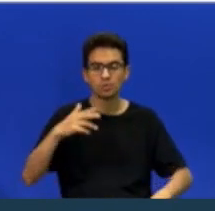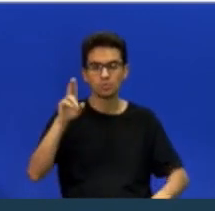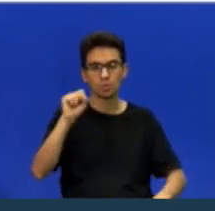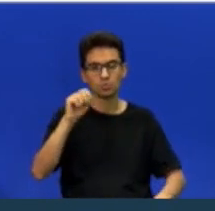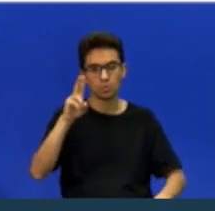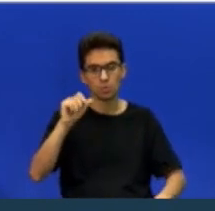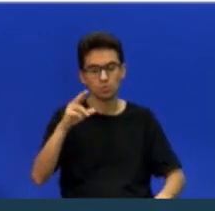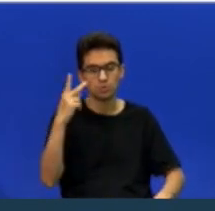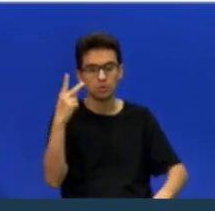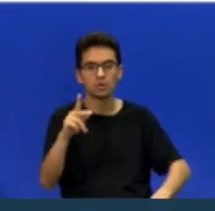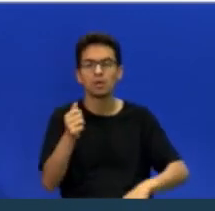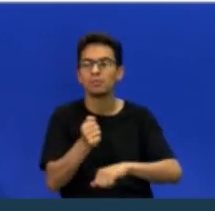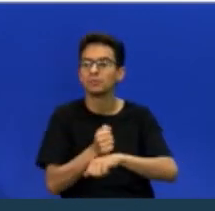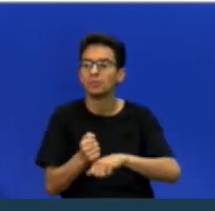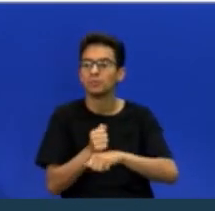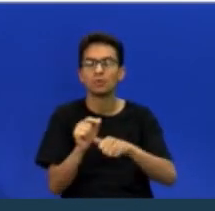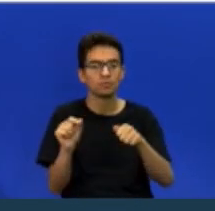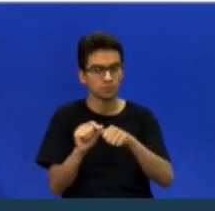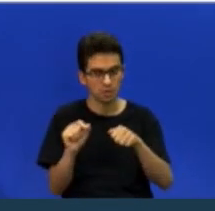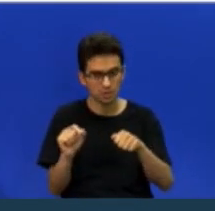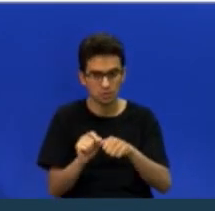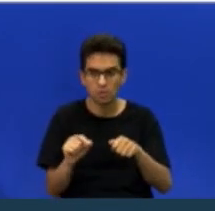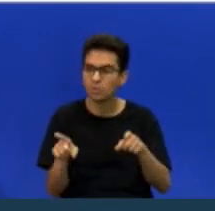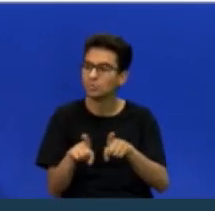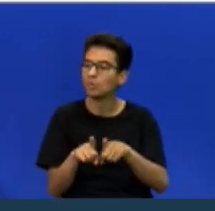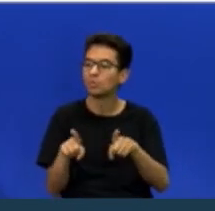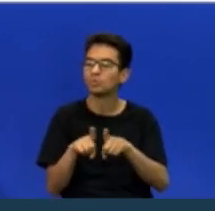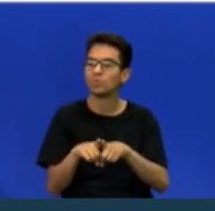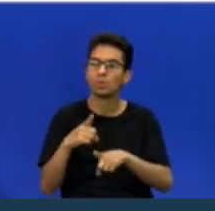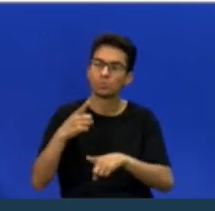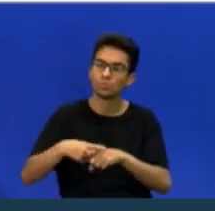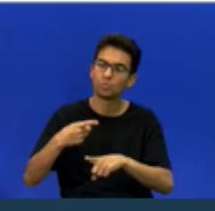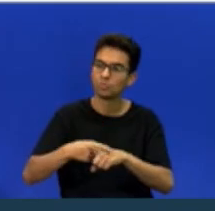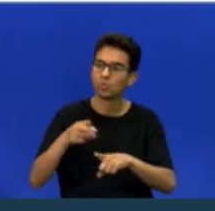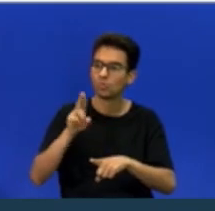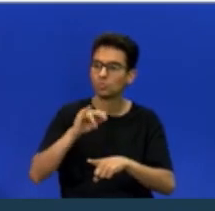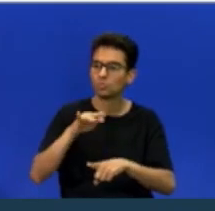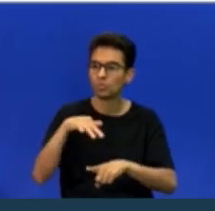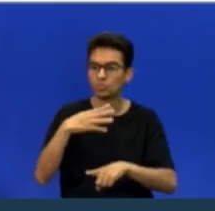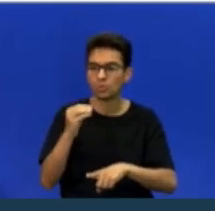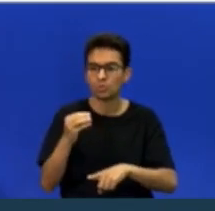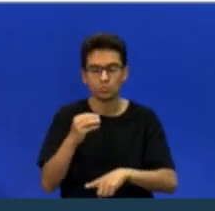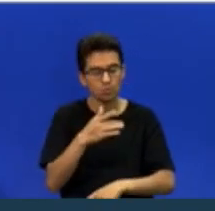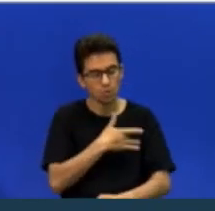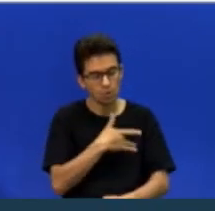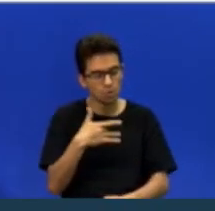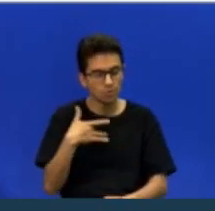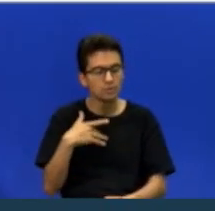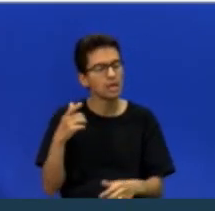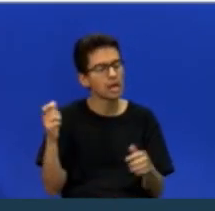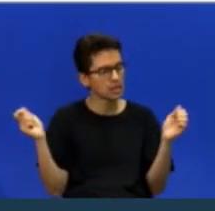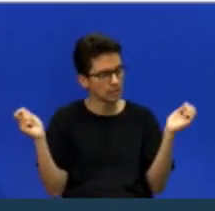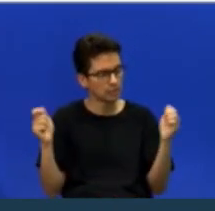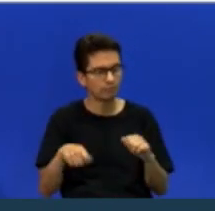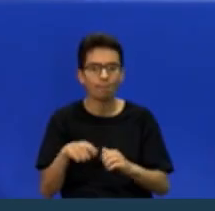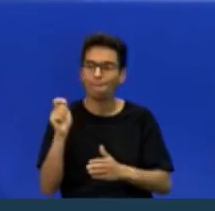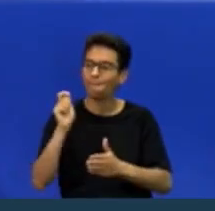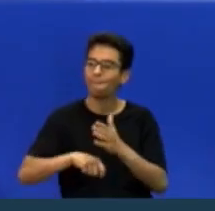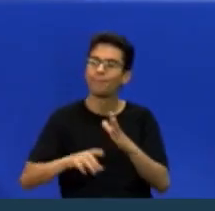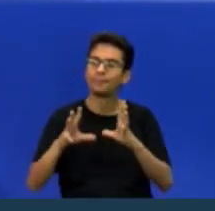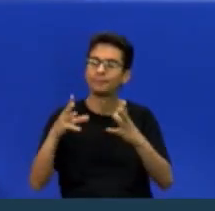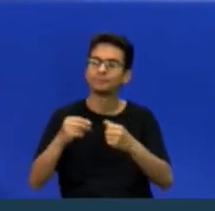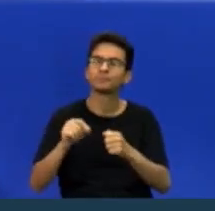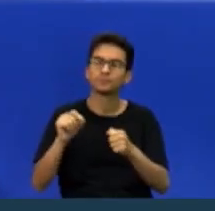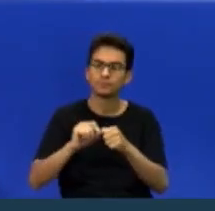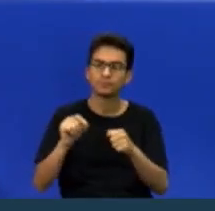ao profissional que os realizou e também à unidade de saúde. Através do Cartão Nacional de Saúde é possível se registrar as ações que